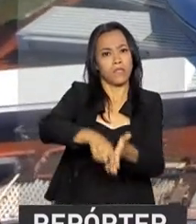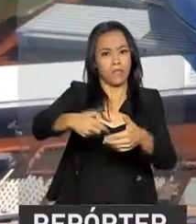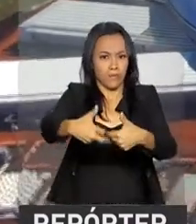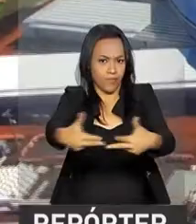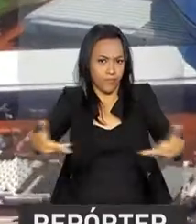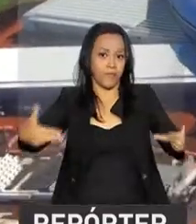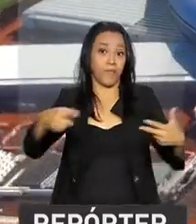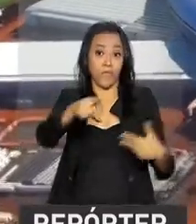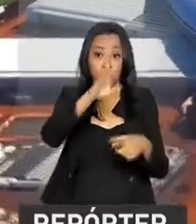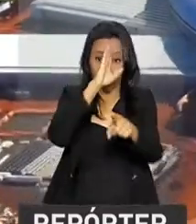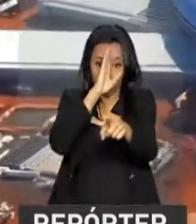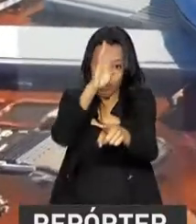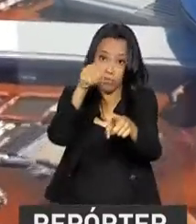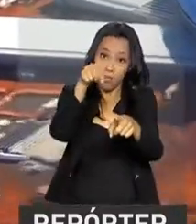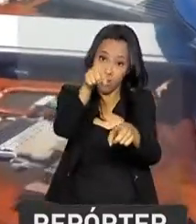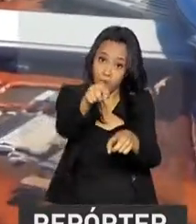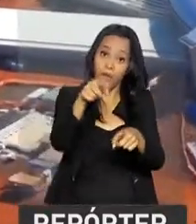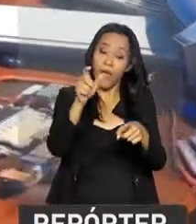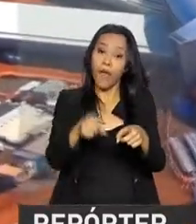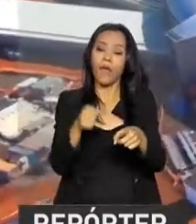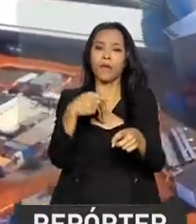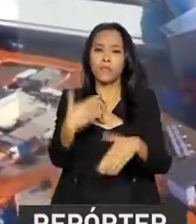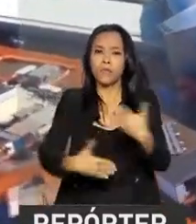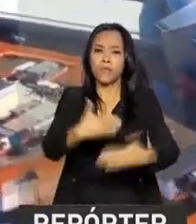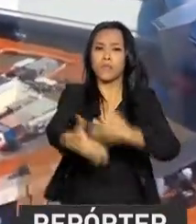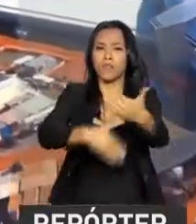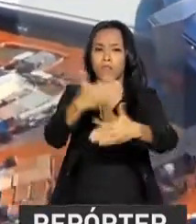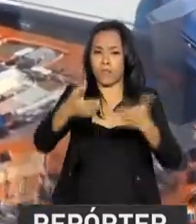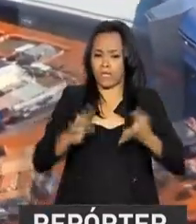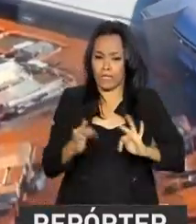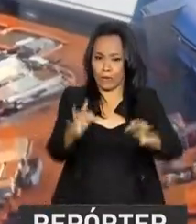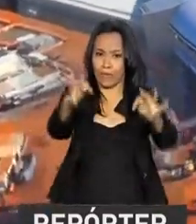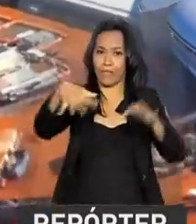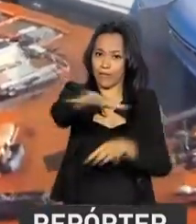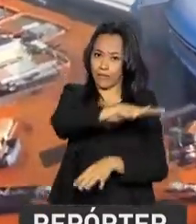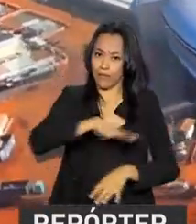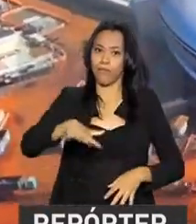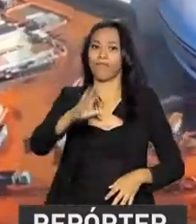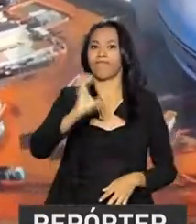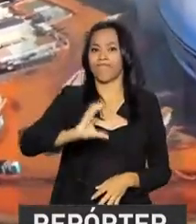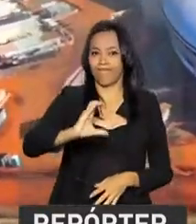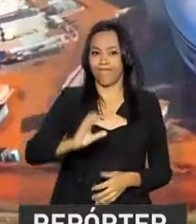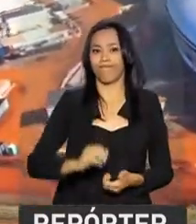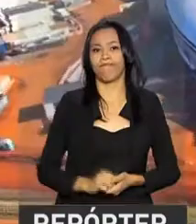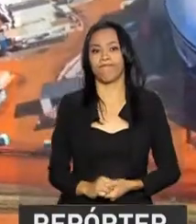principais pilares de sustentação e desenvolvimento da nossa ciência.